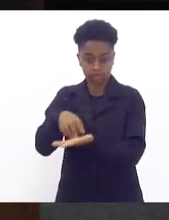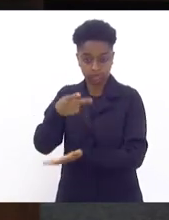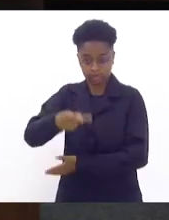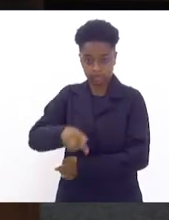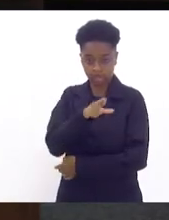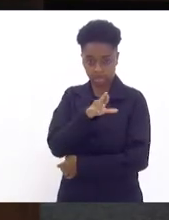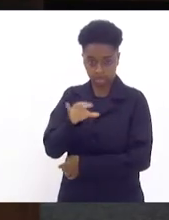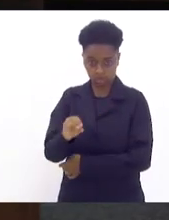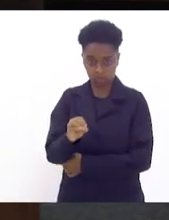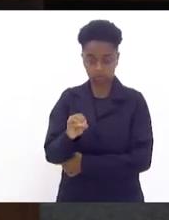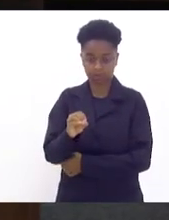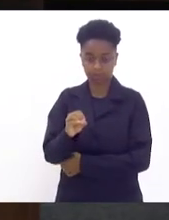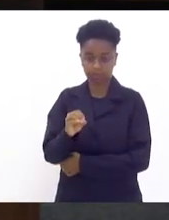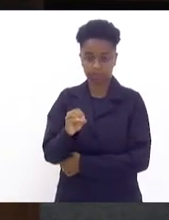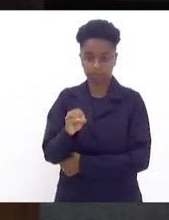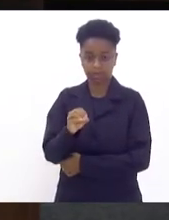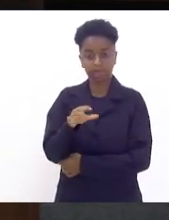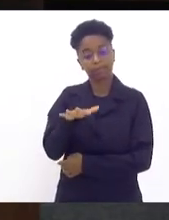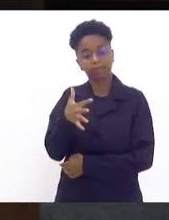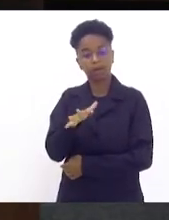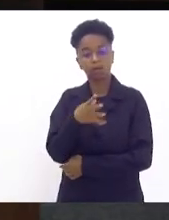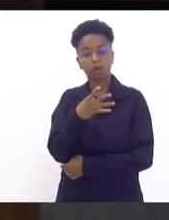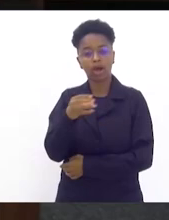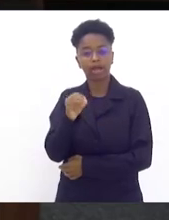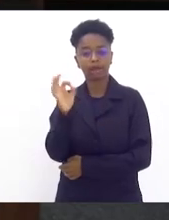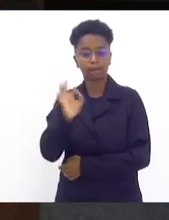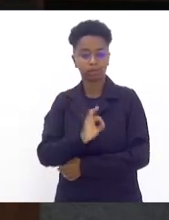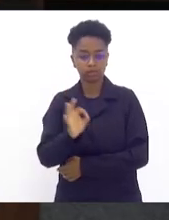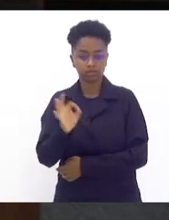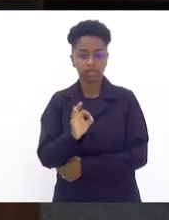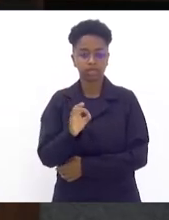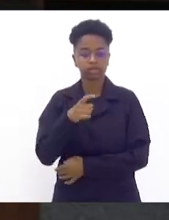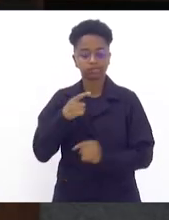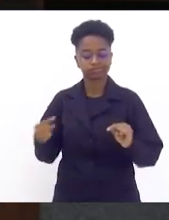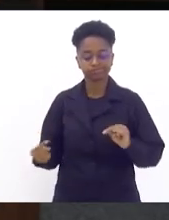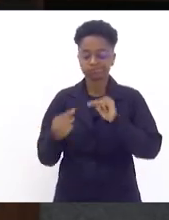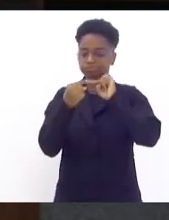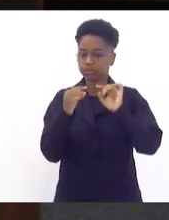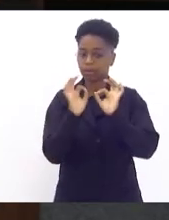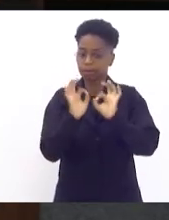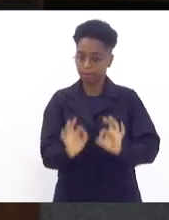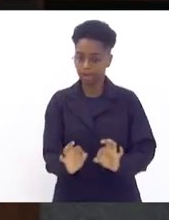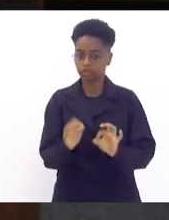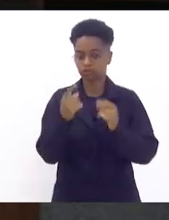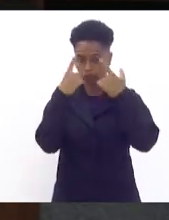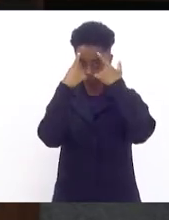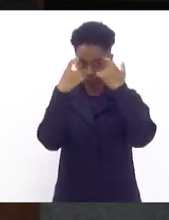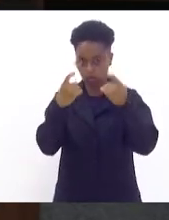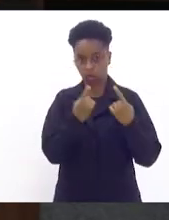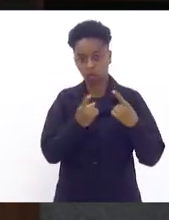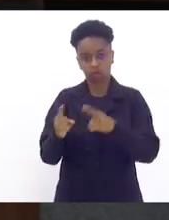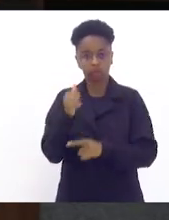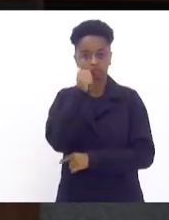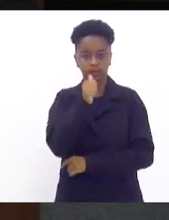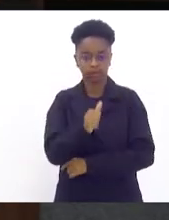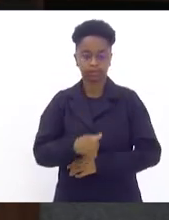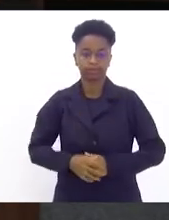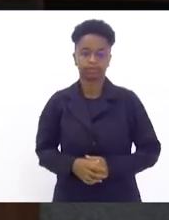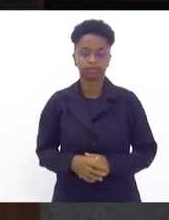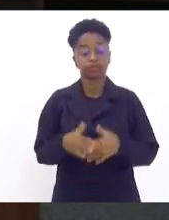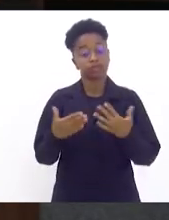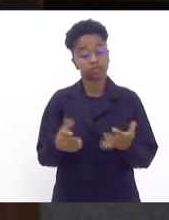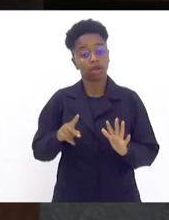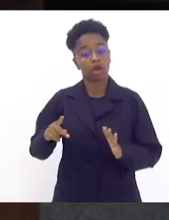Rio de Janeiro, 40% estão ligados efetivamente à violência contra a mulher. O que